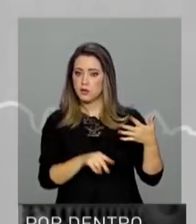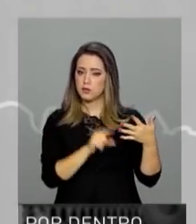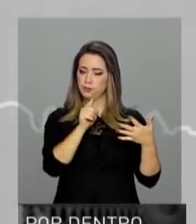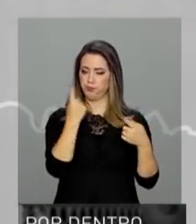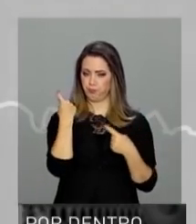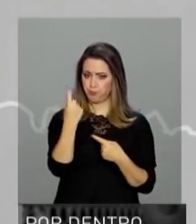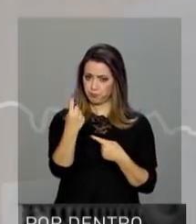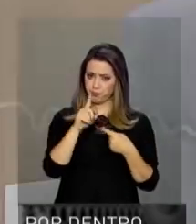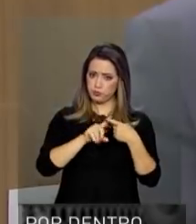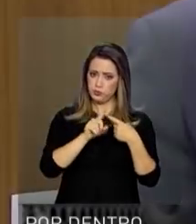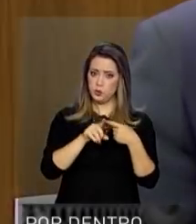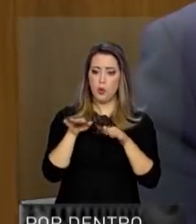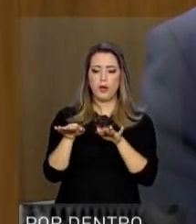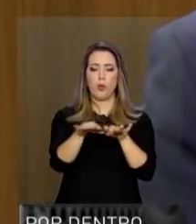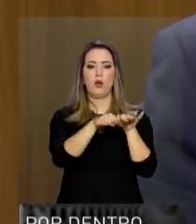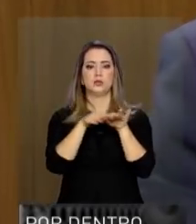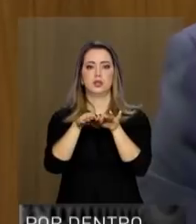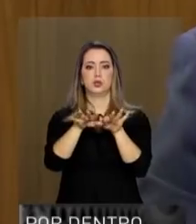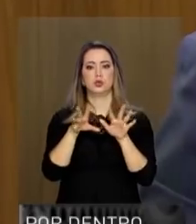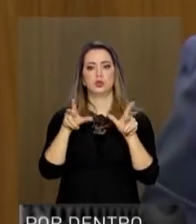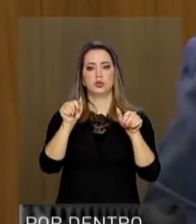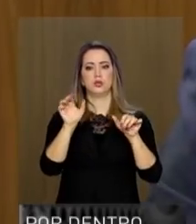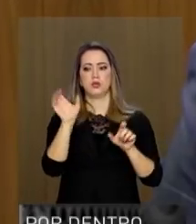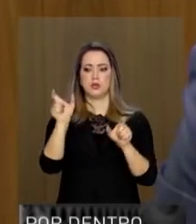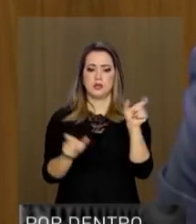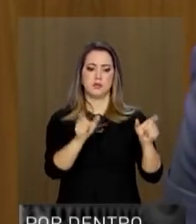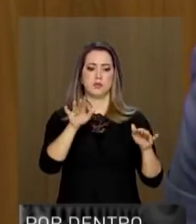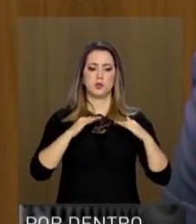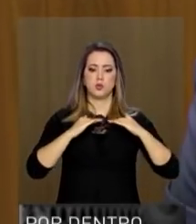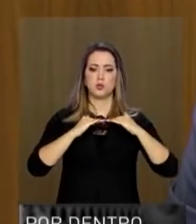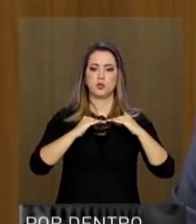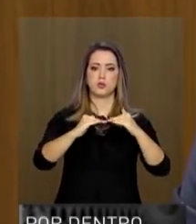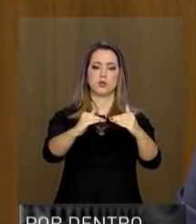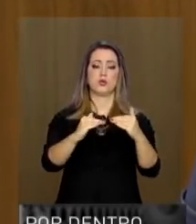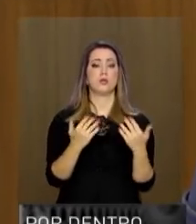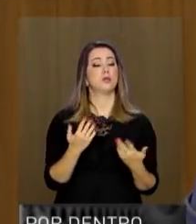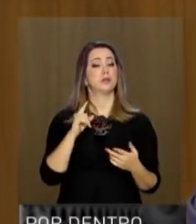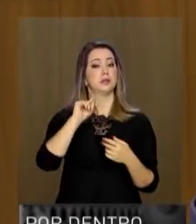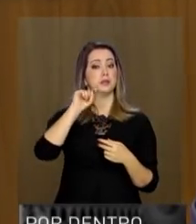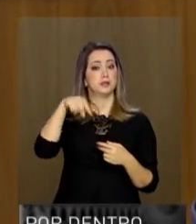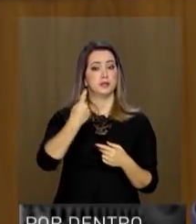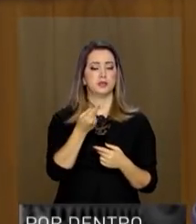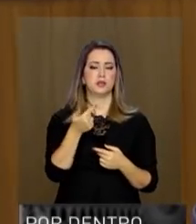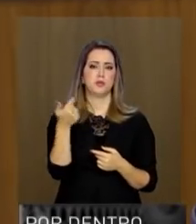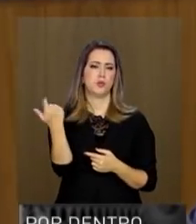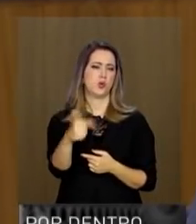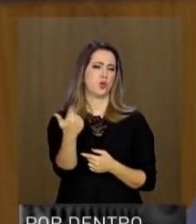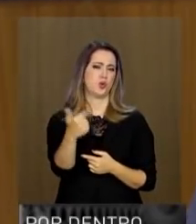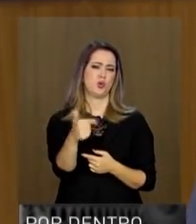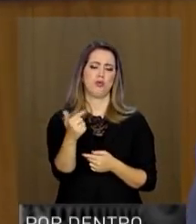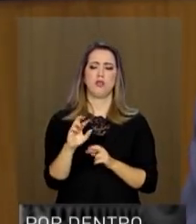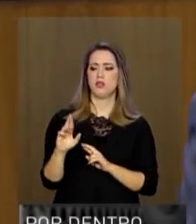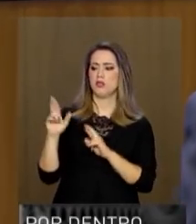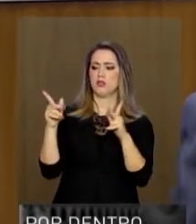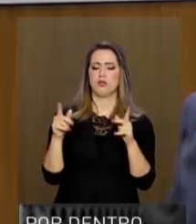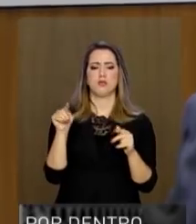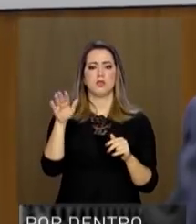objetivo da igualdade, é tratar todo mundo de forma igual. Então, depois dessa reforma da Previdência, não faz mais diferença